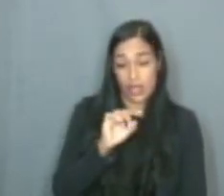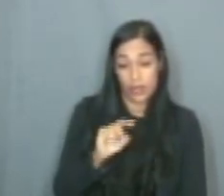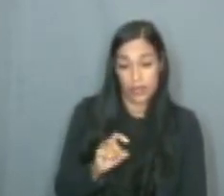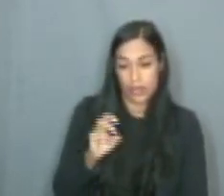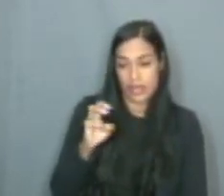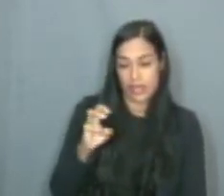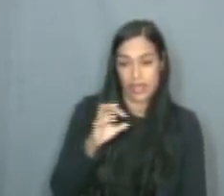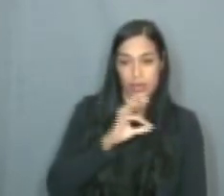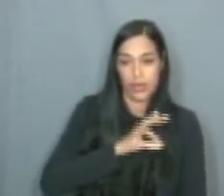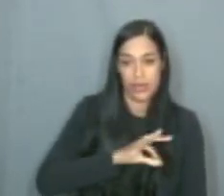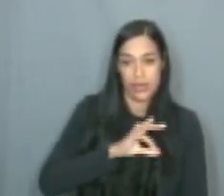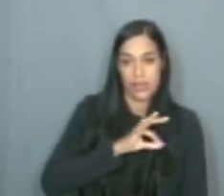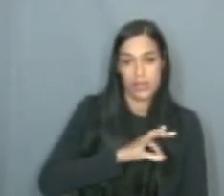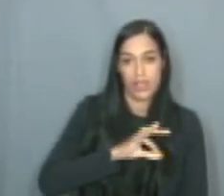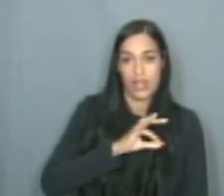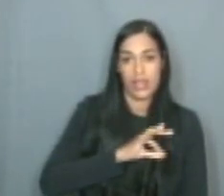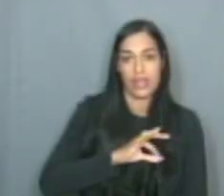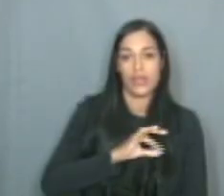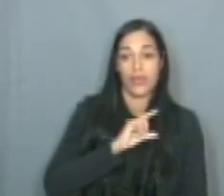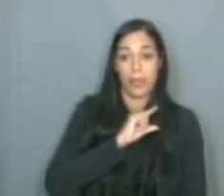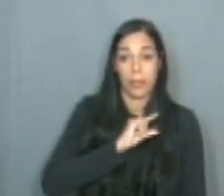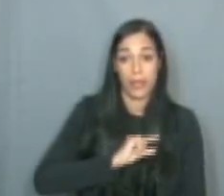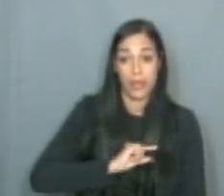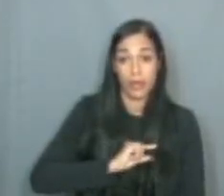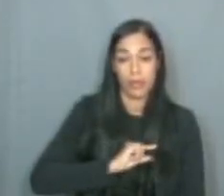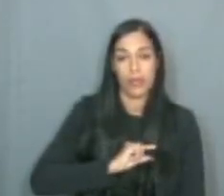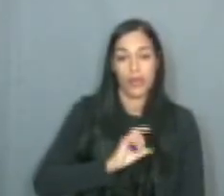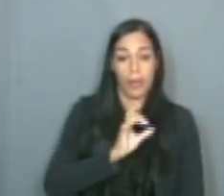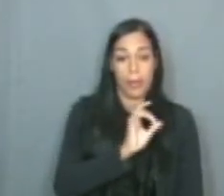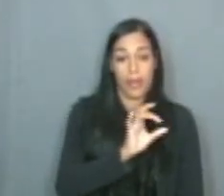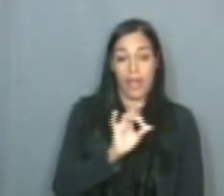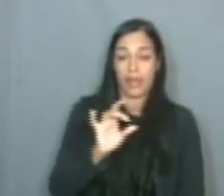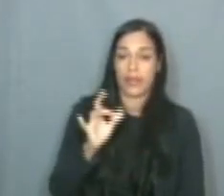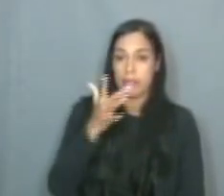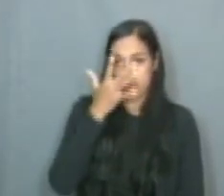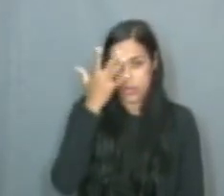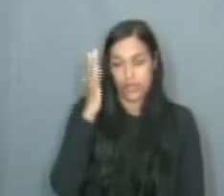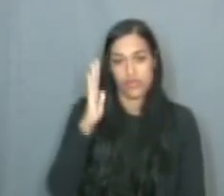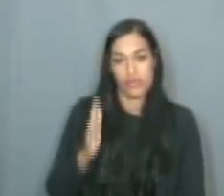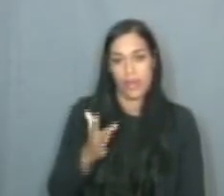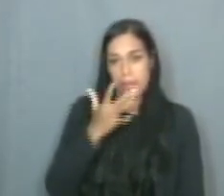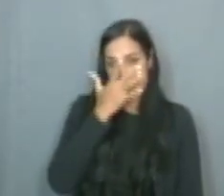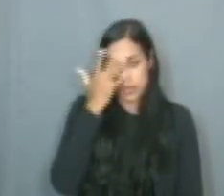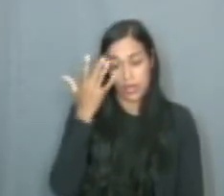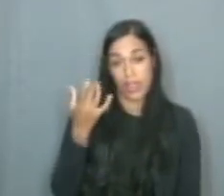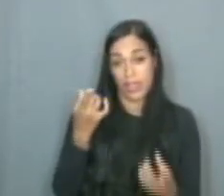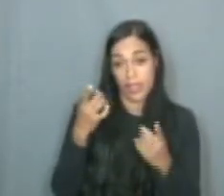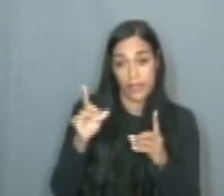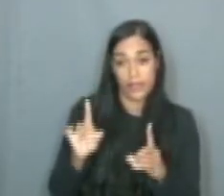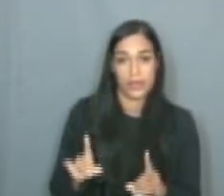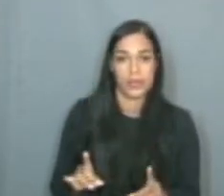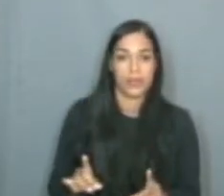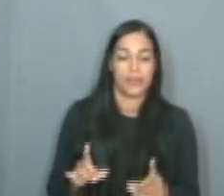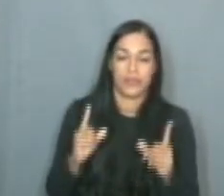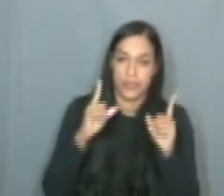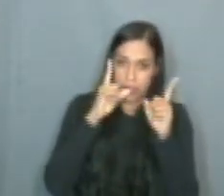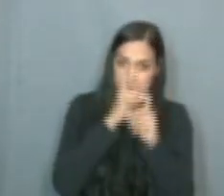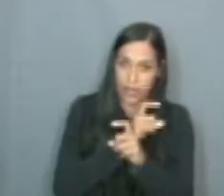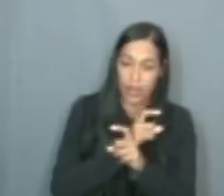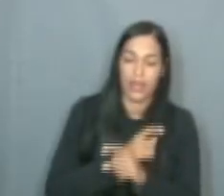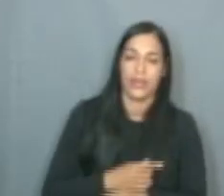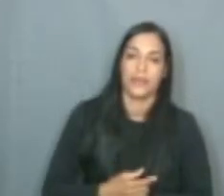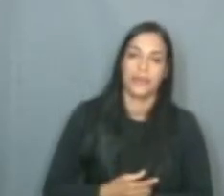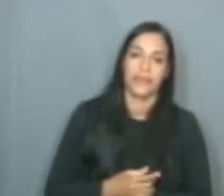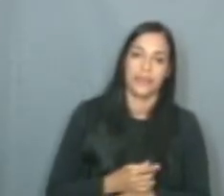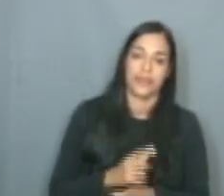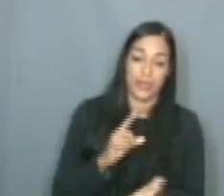verdade, salário mínimo per capita. Então já é para pessoas de dificuldades socioeconômicas. Então, esse artigo 13 aqui,